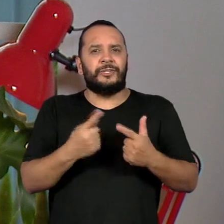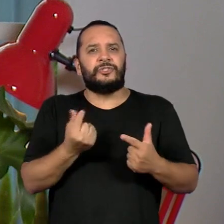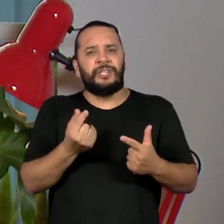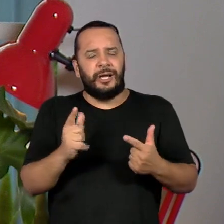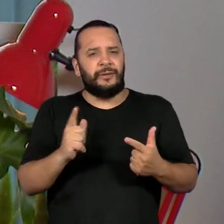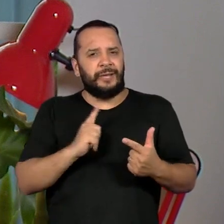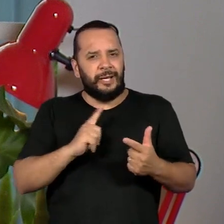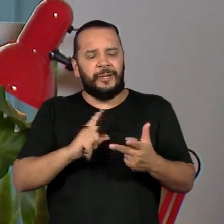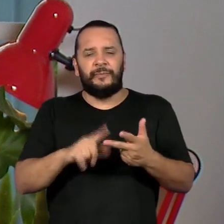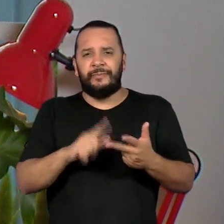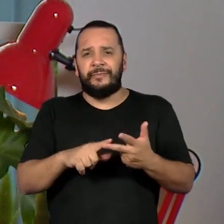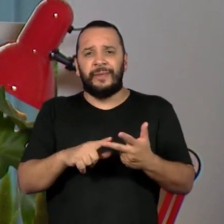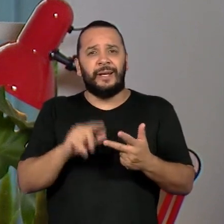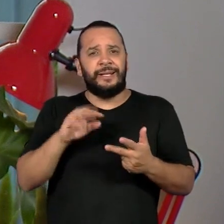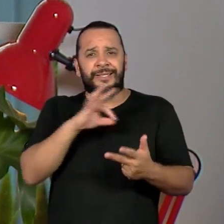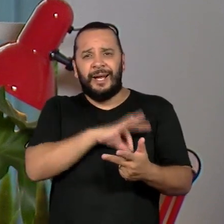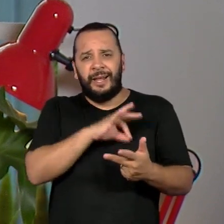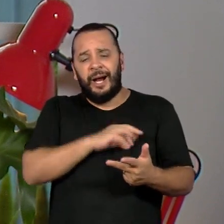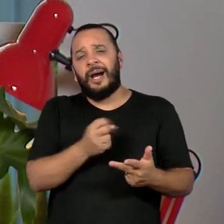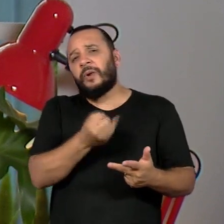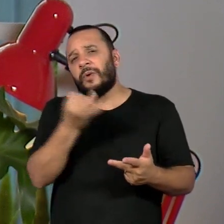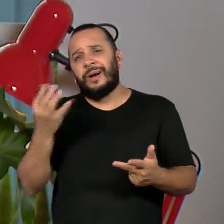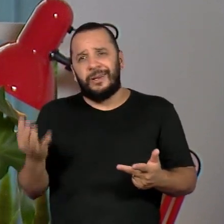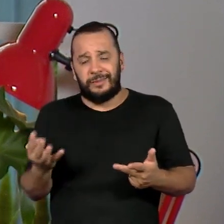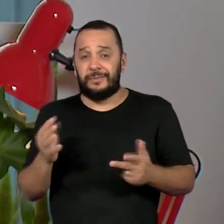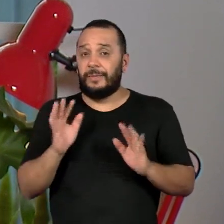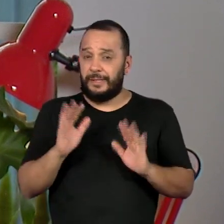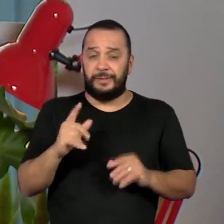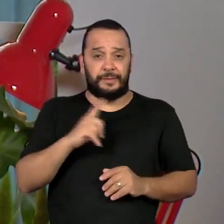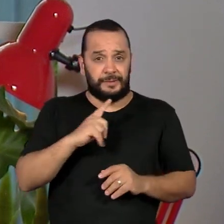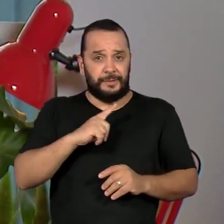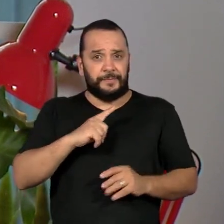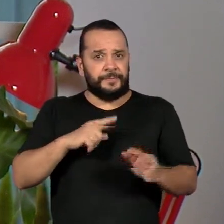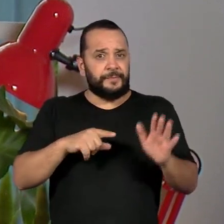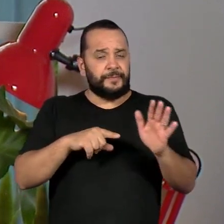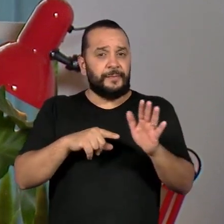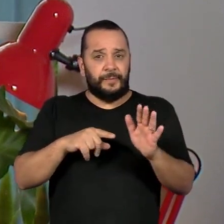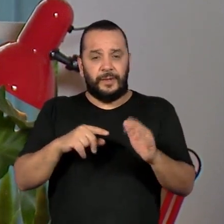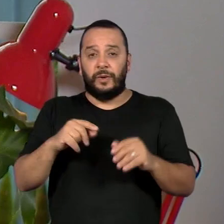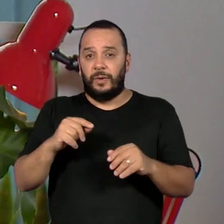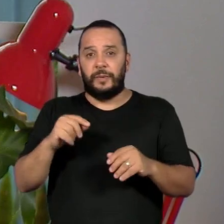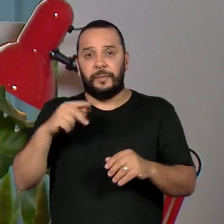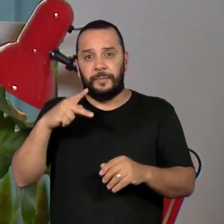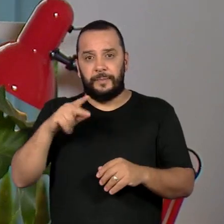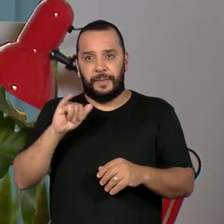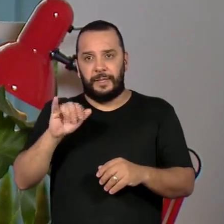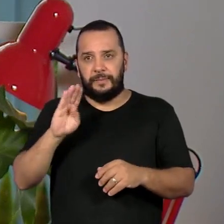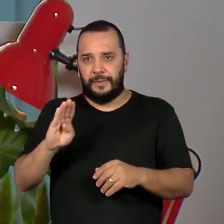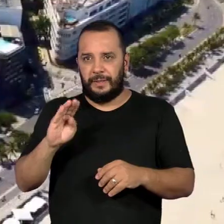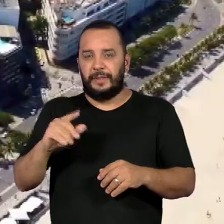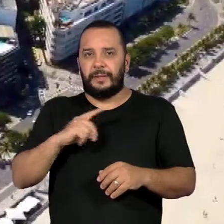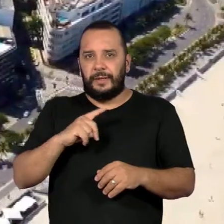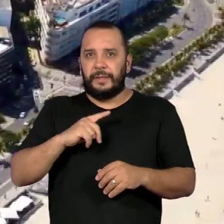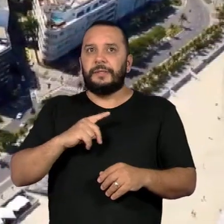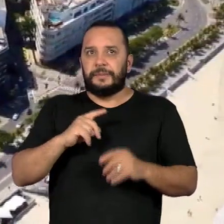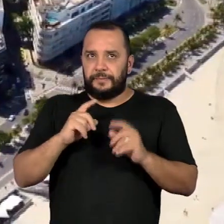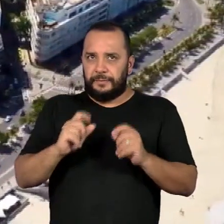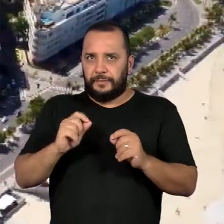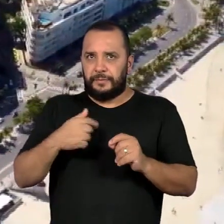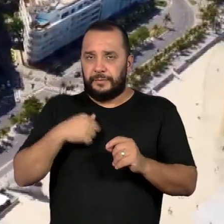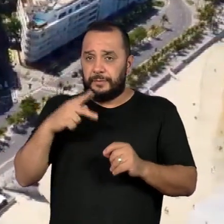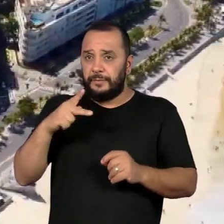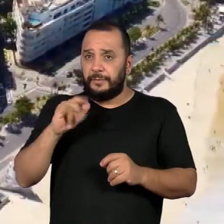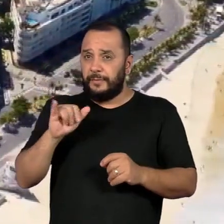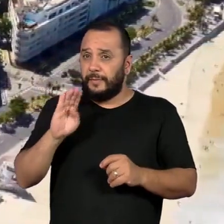renda, e um dos índices que traduz as contas, não é apenas o único, chama-se PIB, que é o Produto Interno Bruto. Só